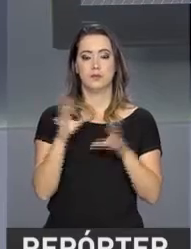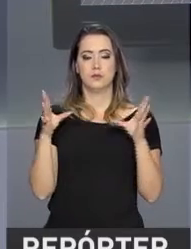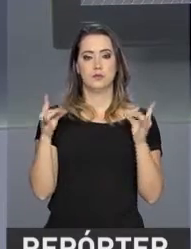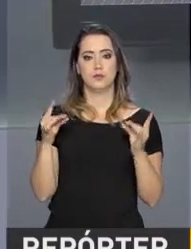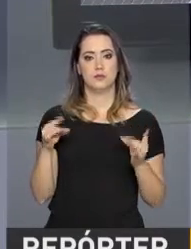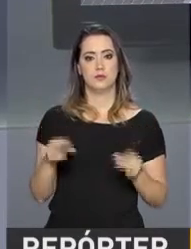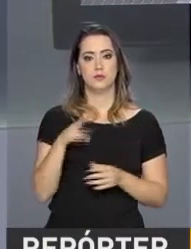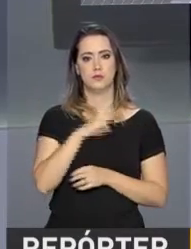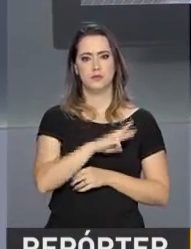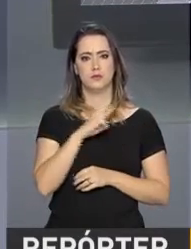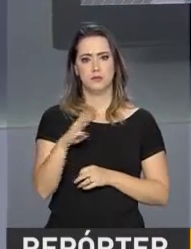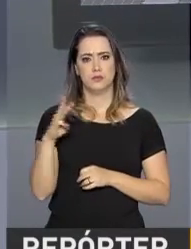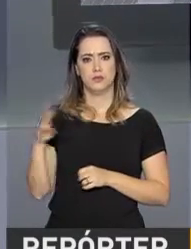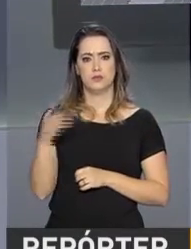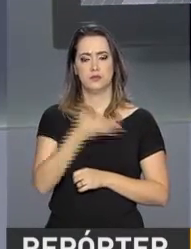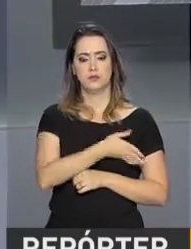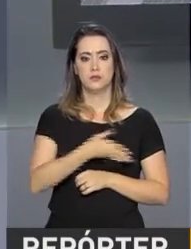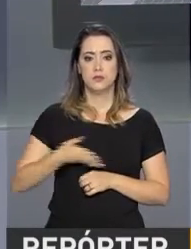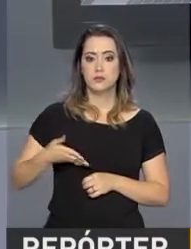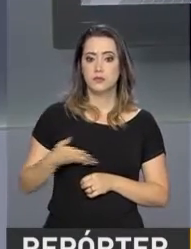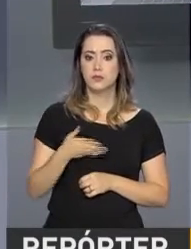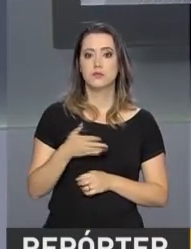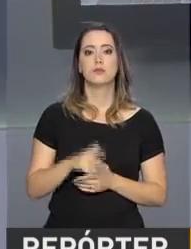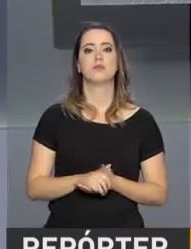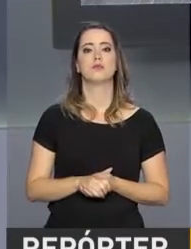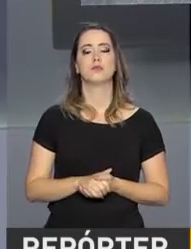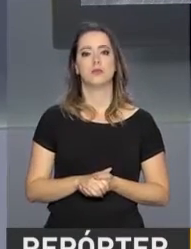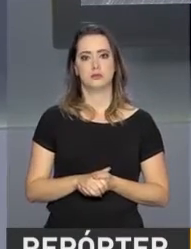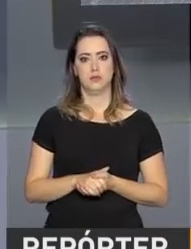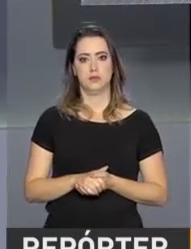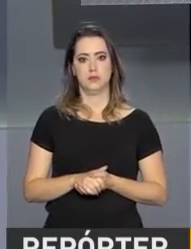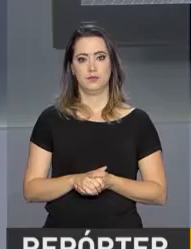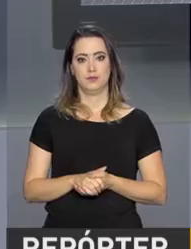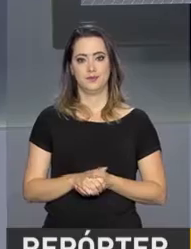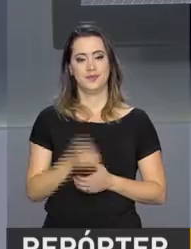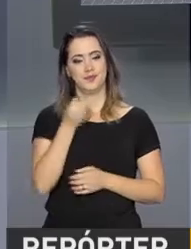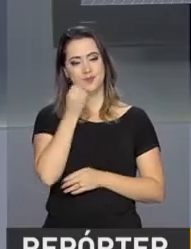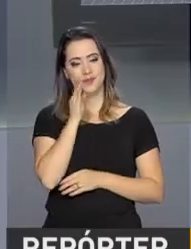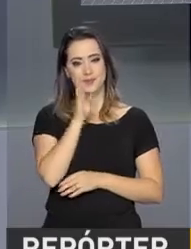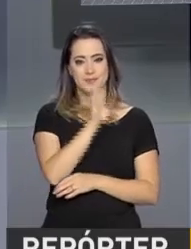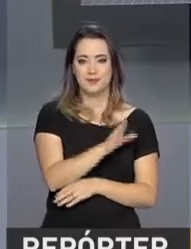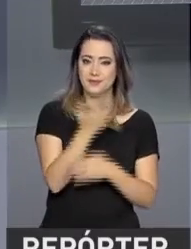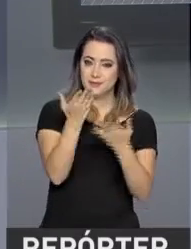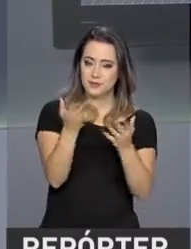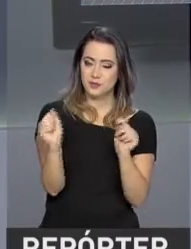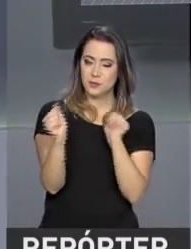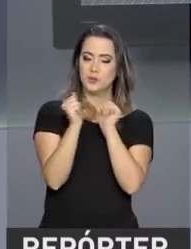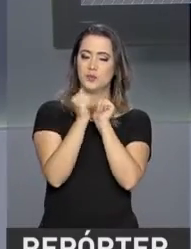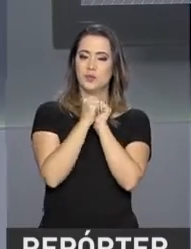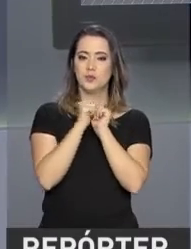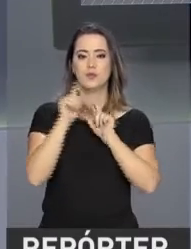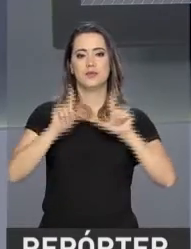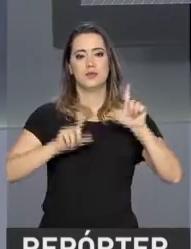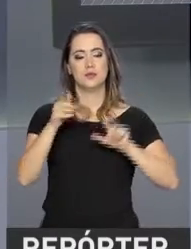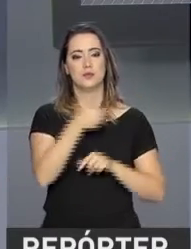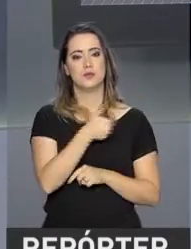no YouTube e toda a nossa programação também está na página da NBR na internet. Uma boa tarde para você e